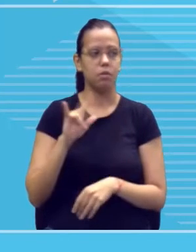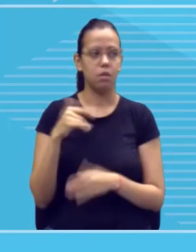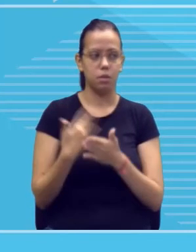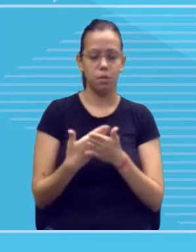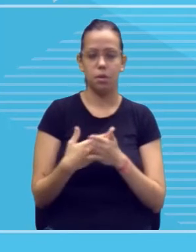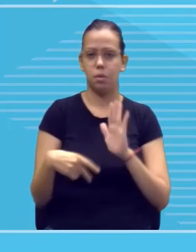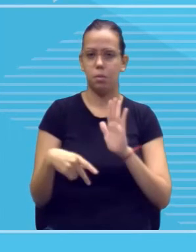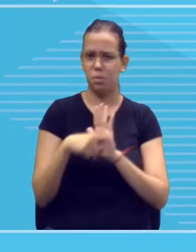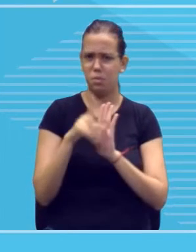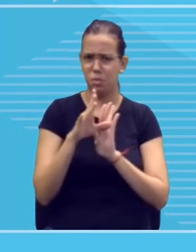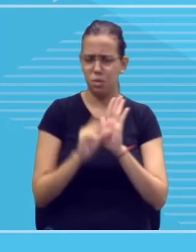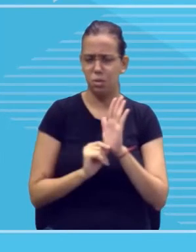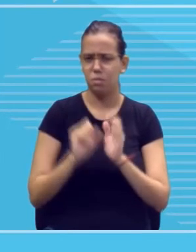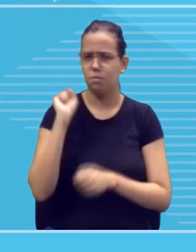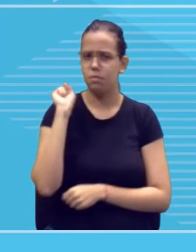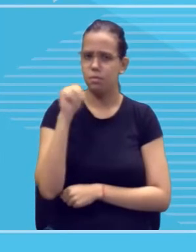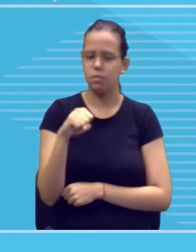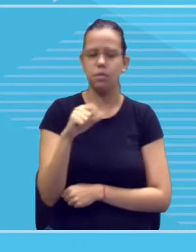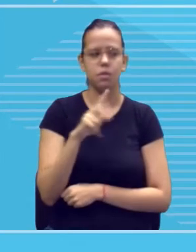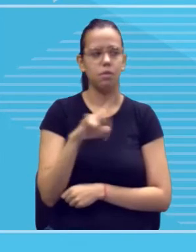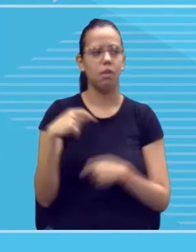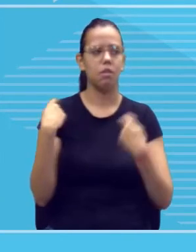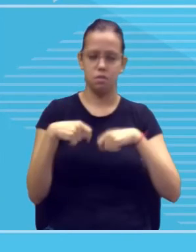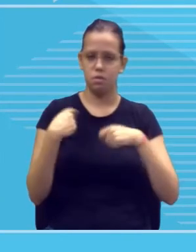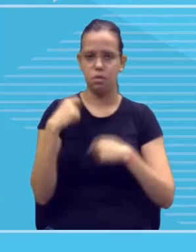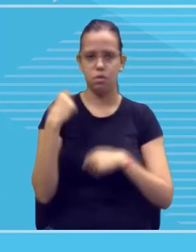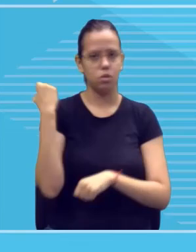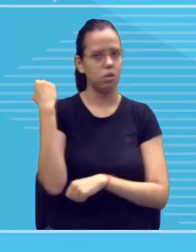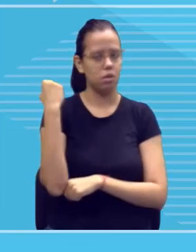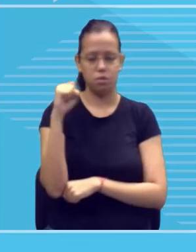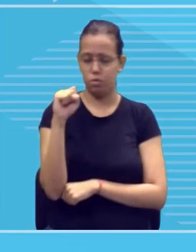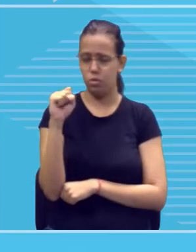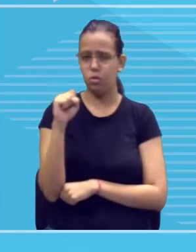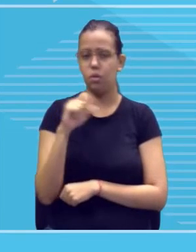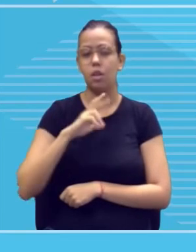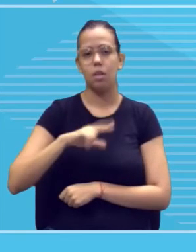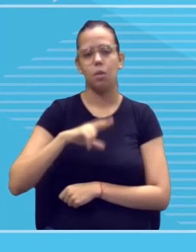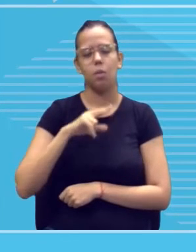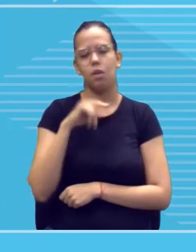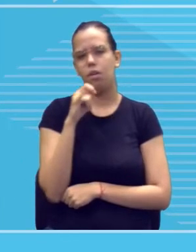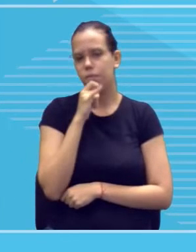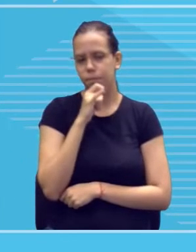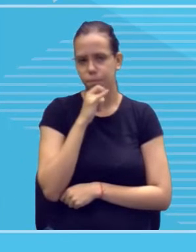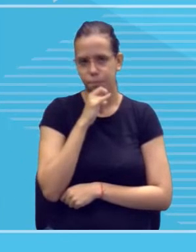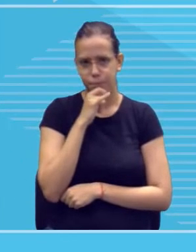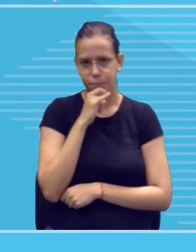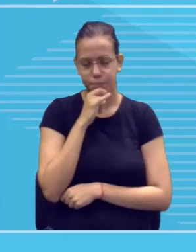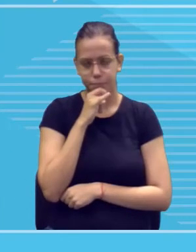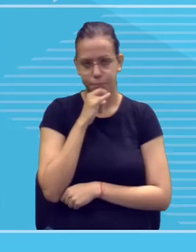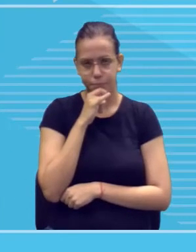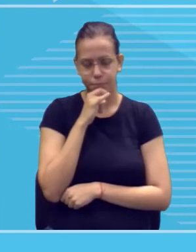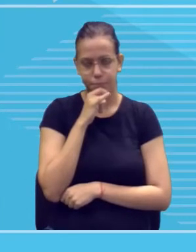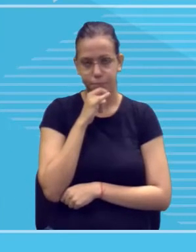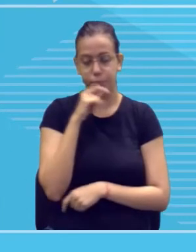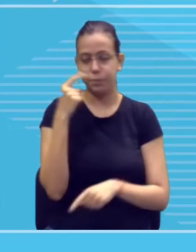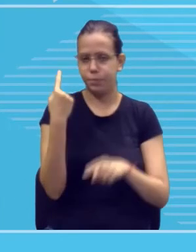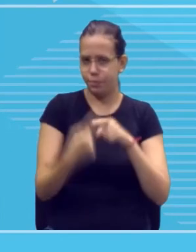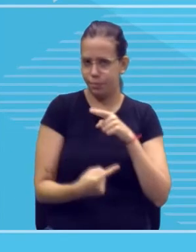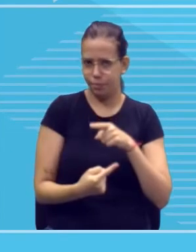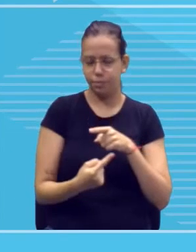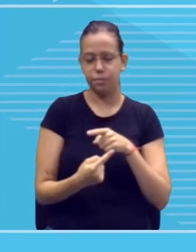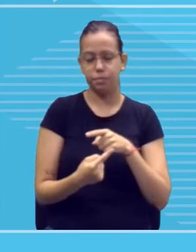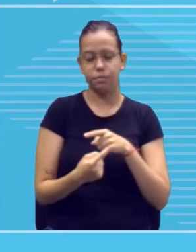só sobre isso vai nessa cidade negativa não é que seja proibido